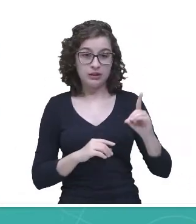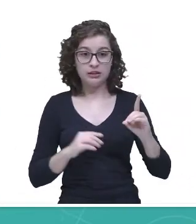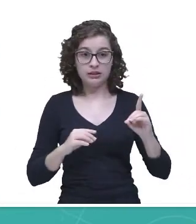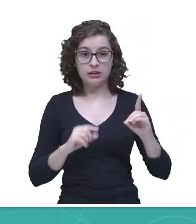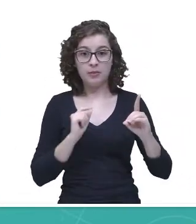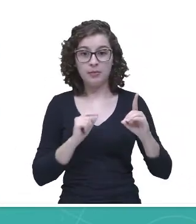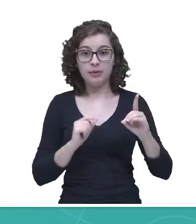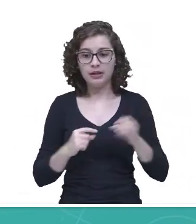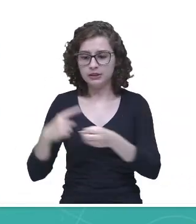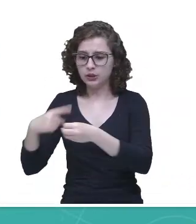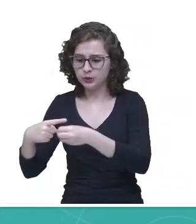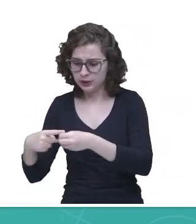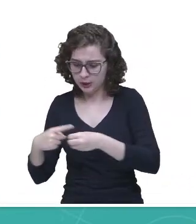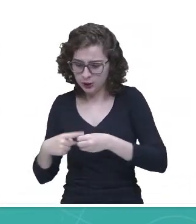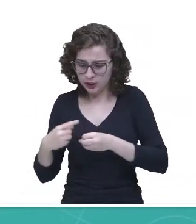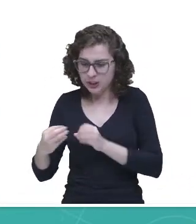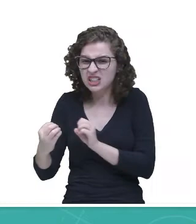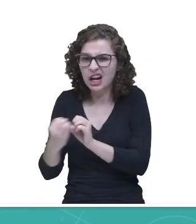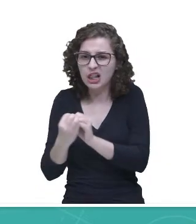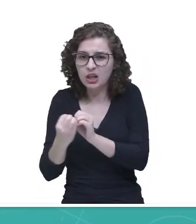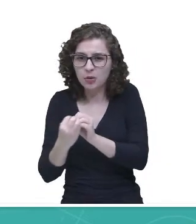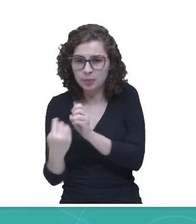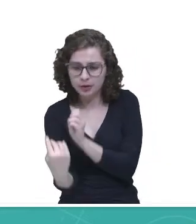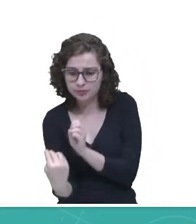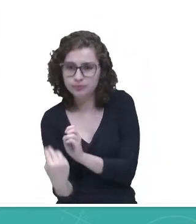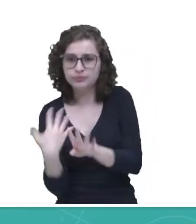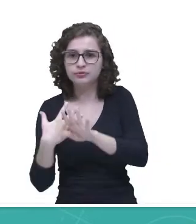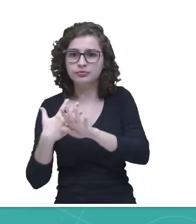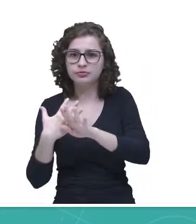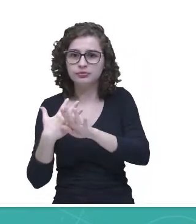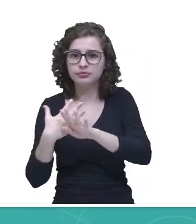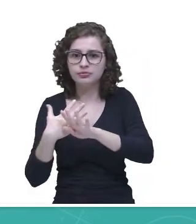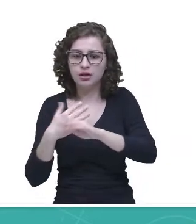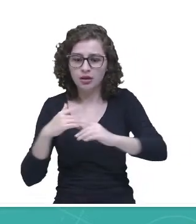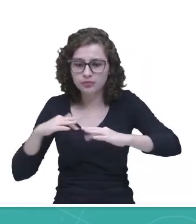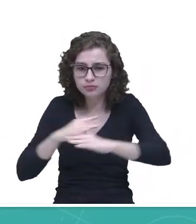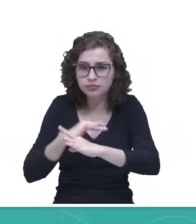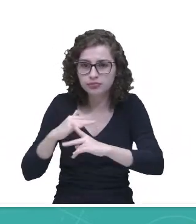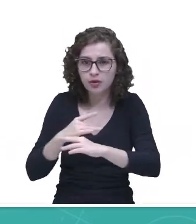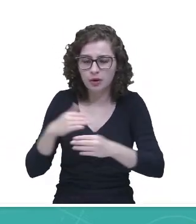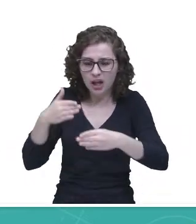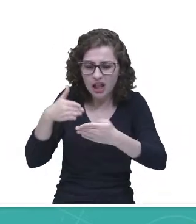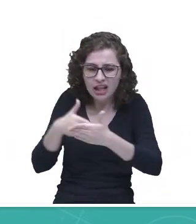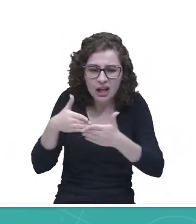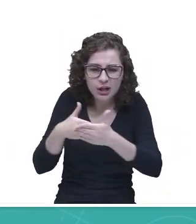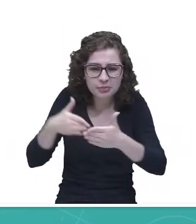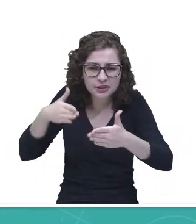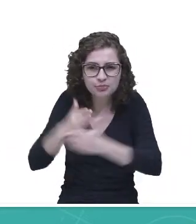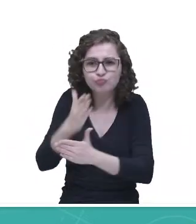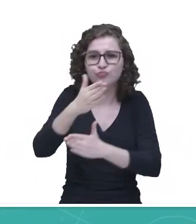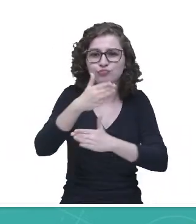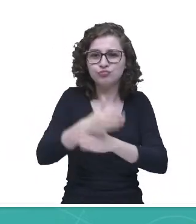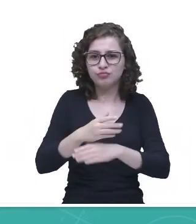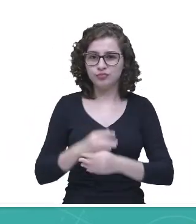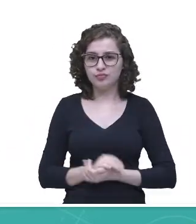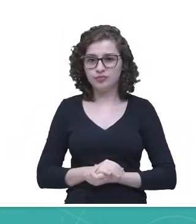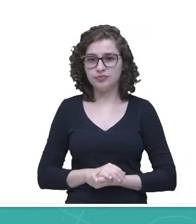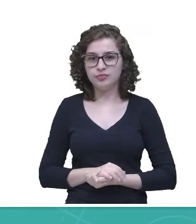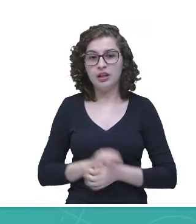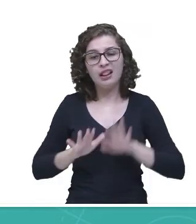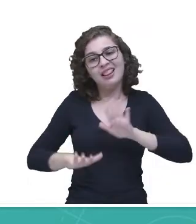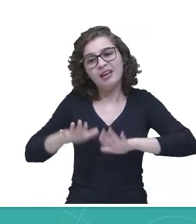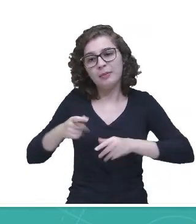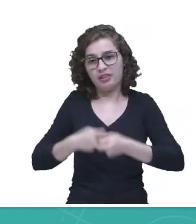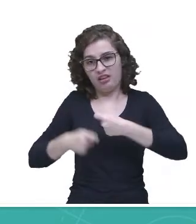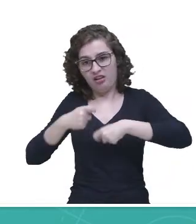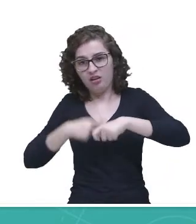mais cidades, né, que elas acabam ali extrapolando os seus limites, né, da população, das atividades